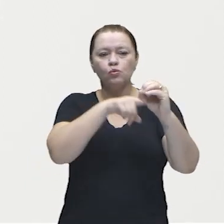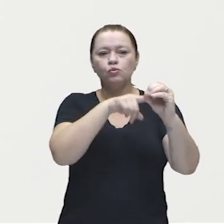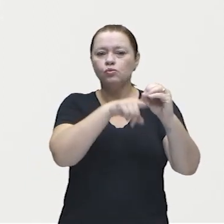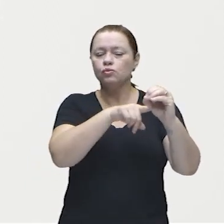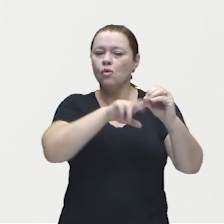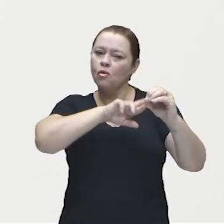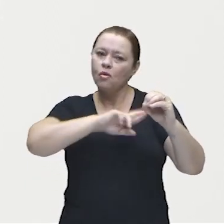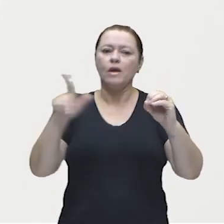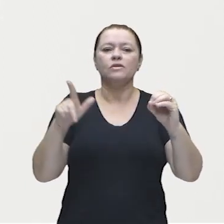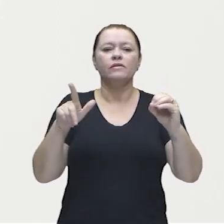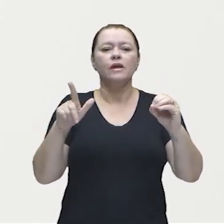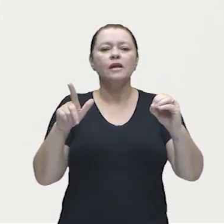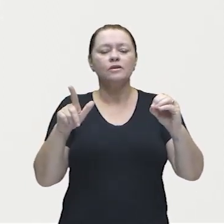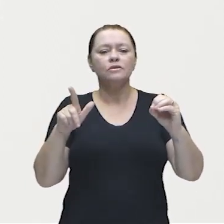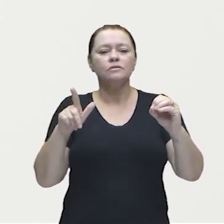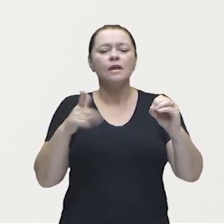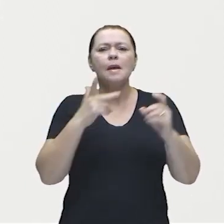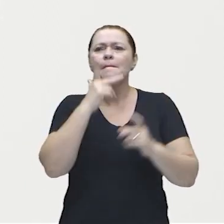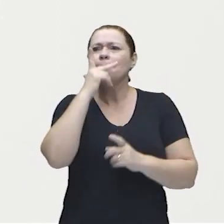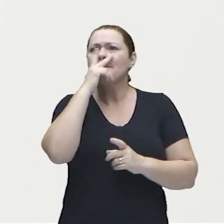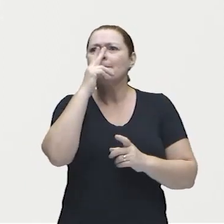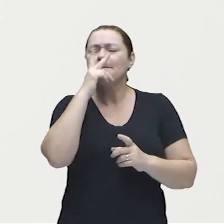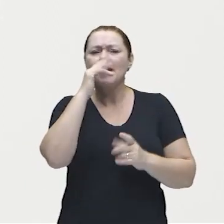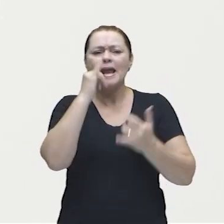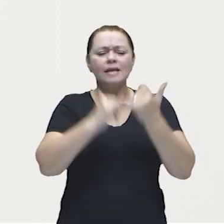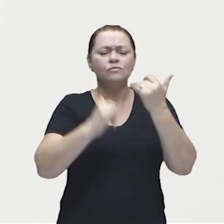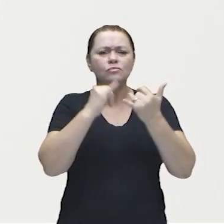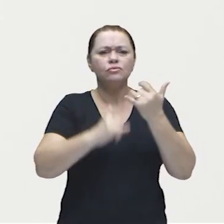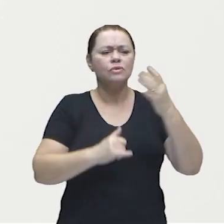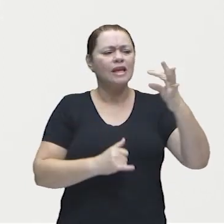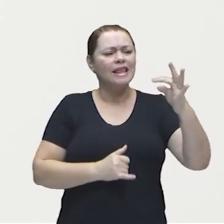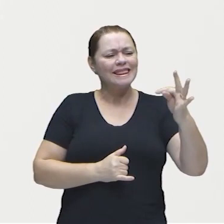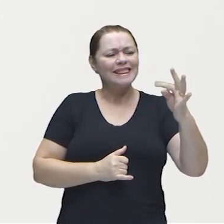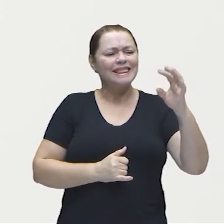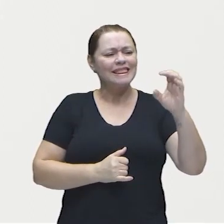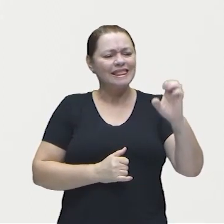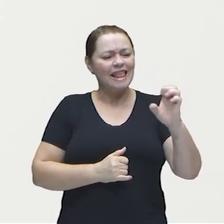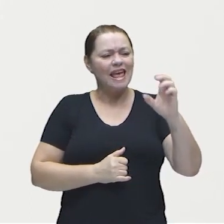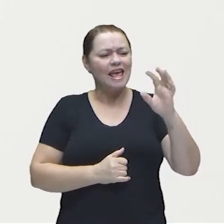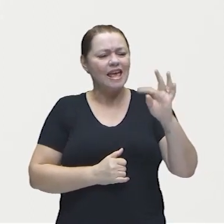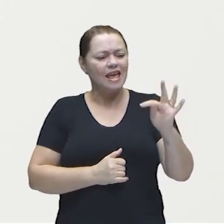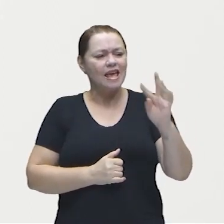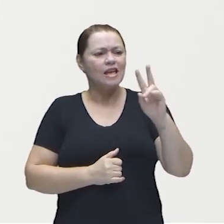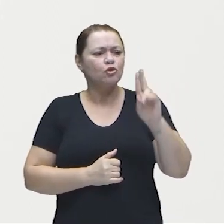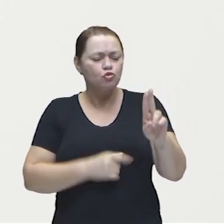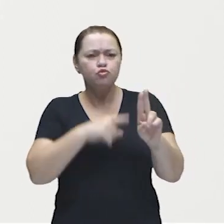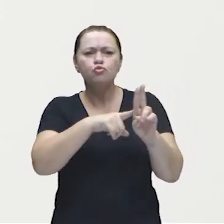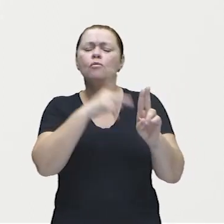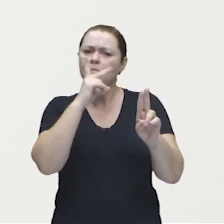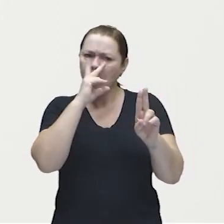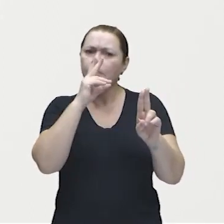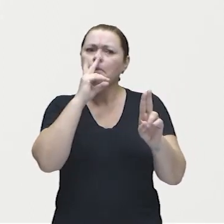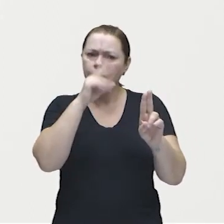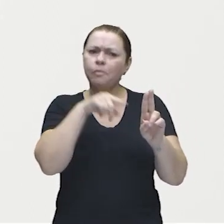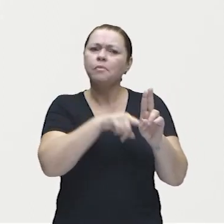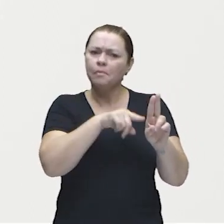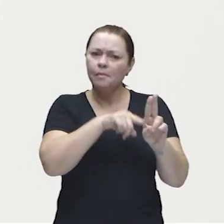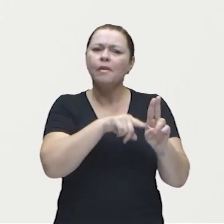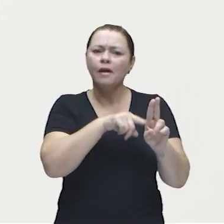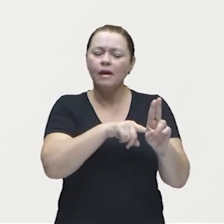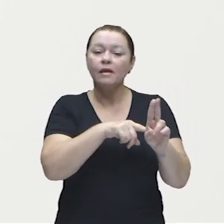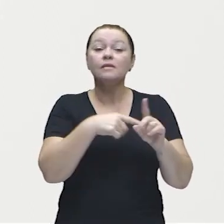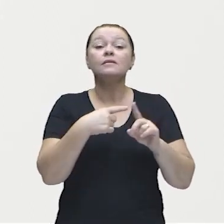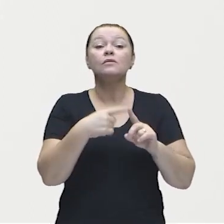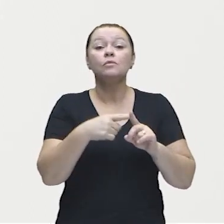Eu pronuncio e sai o som do U, ó. Teto, 0, penico e esmero. Eu não